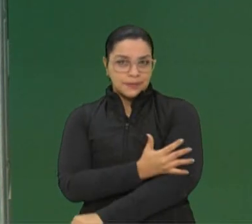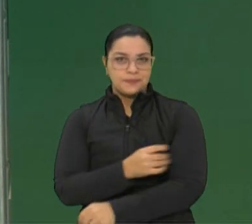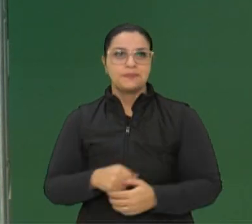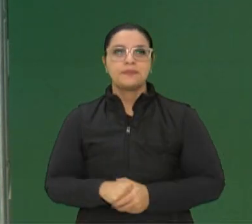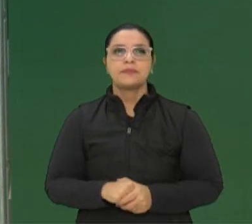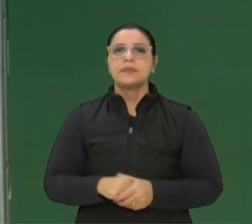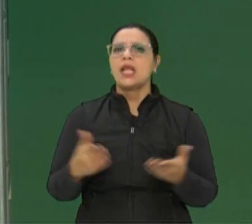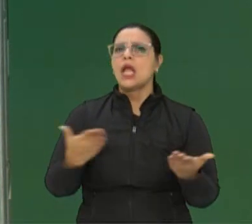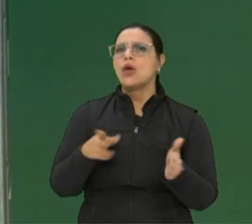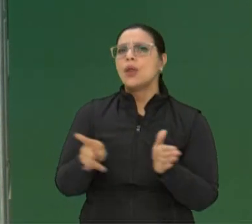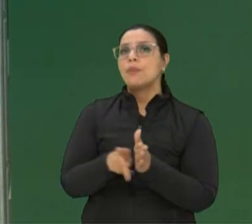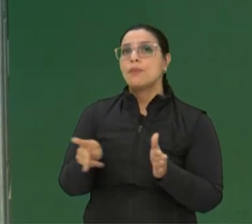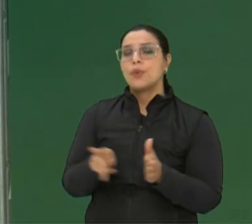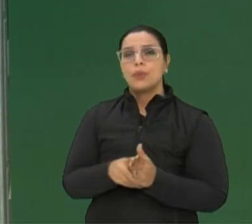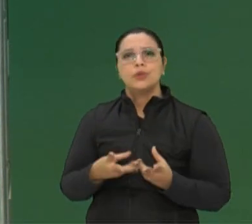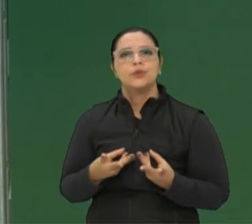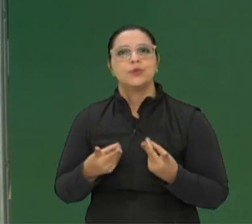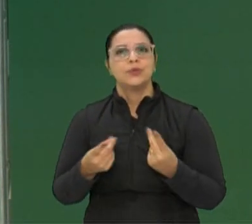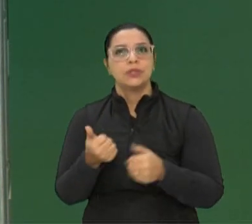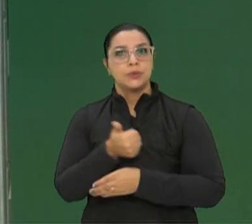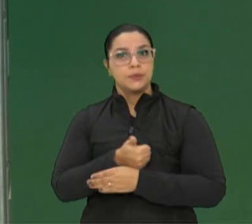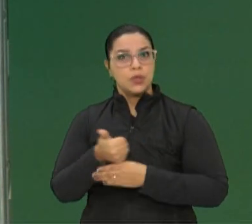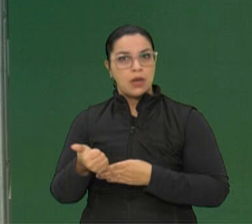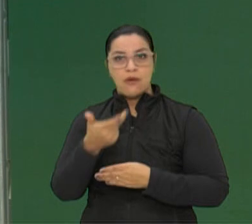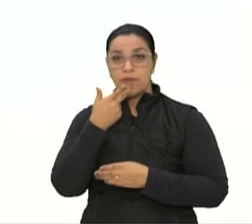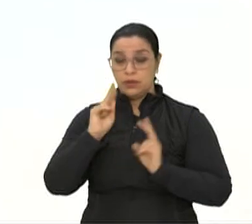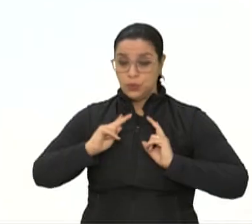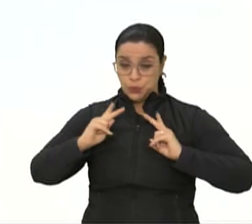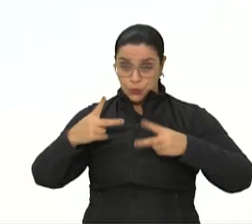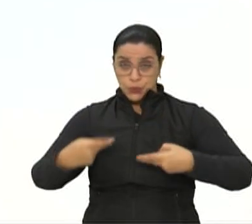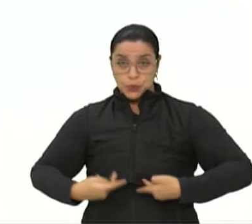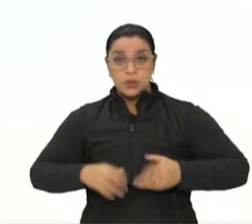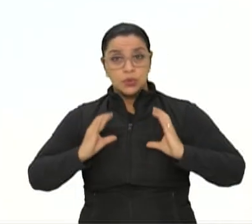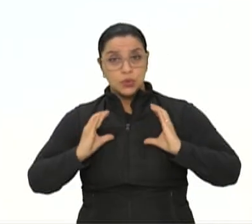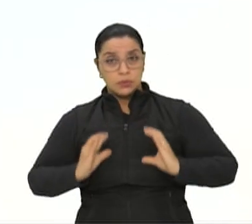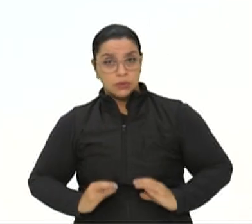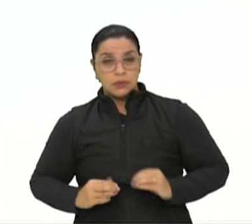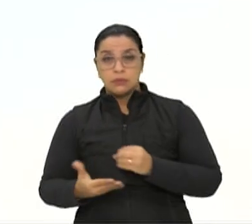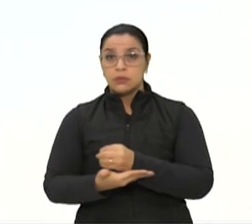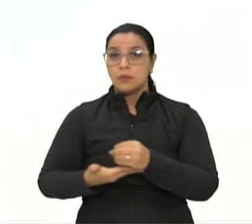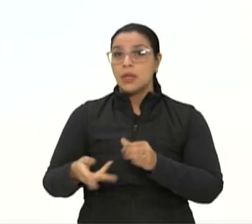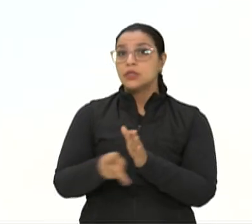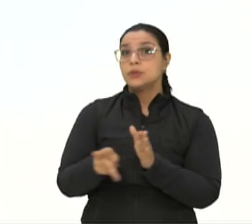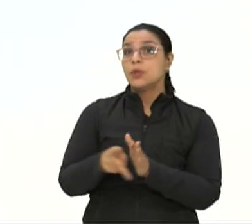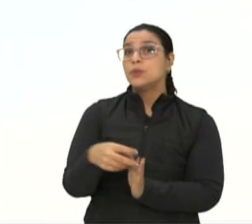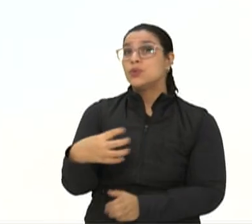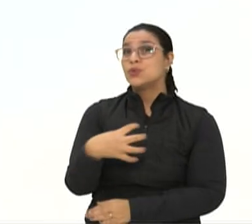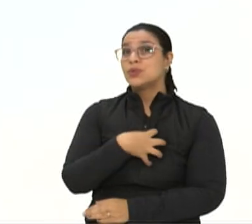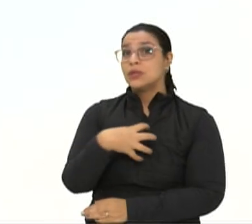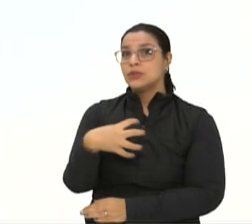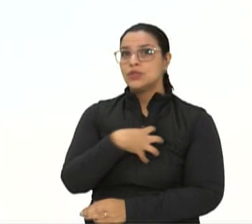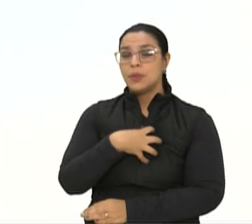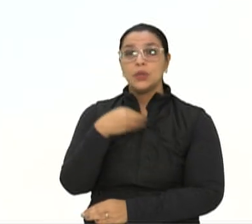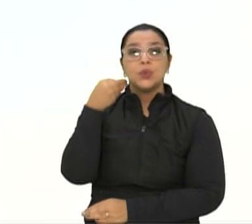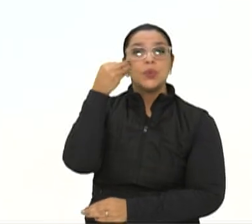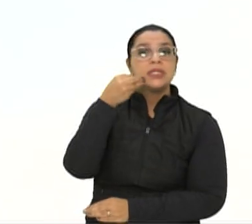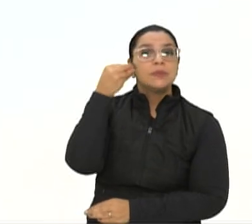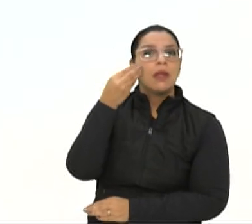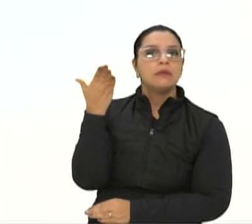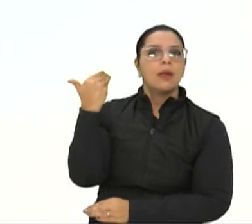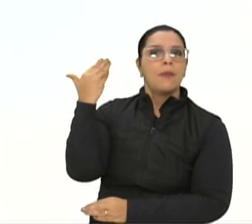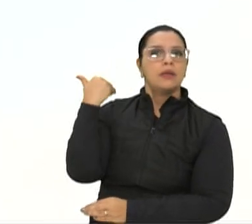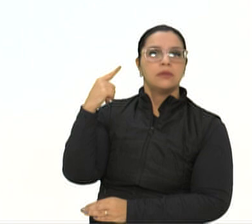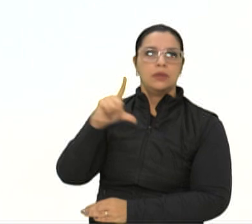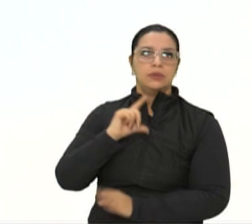o senso moral em Hillman é o seguinte: os seres humanos se comportam com base no sentimento provindo de uma experiência